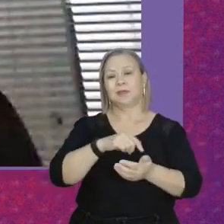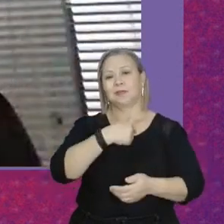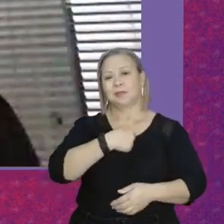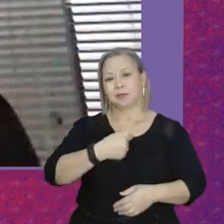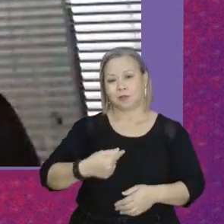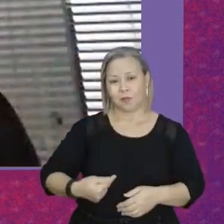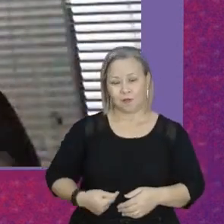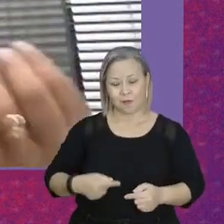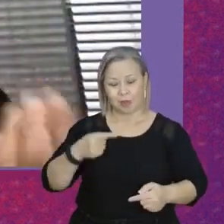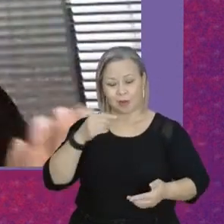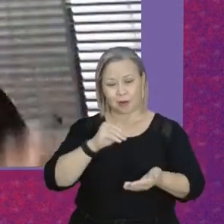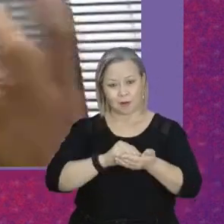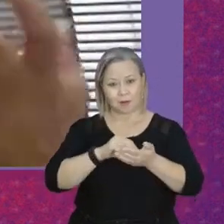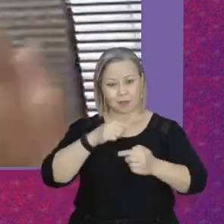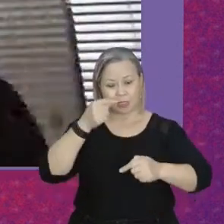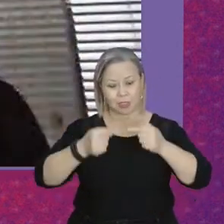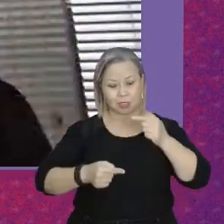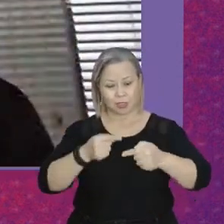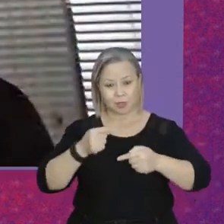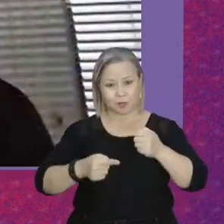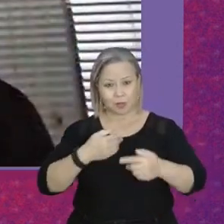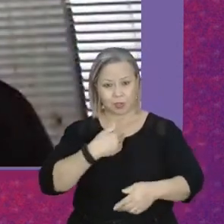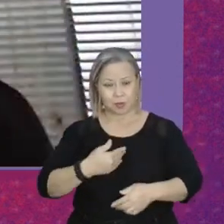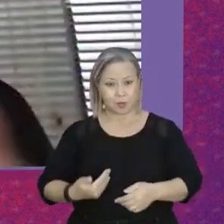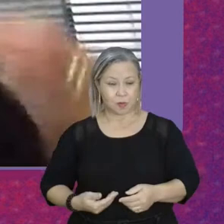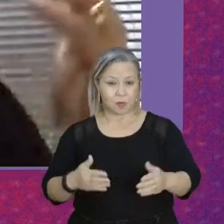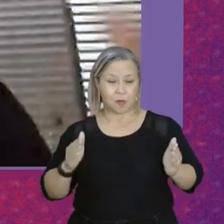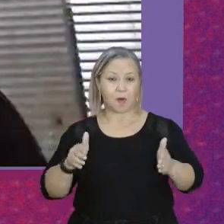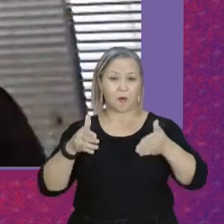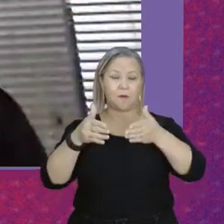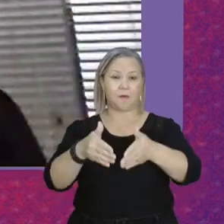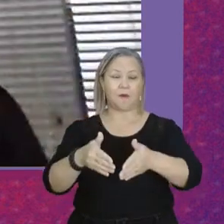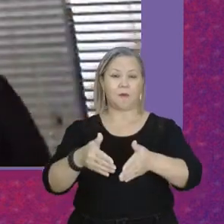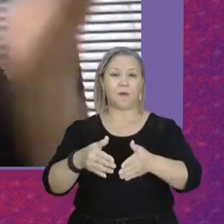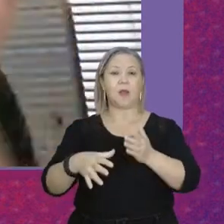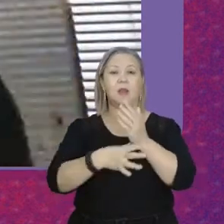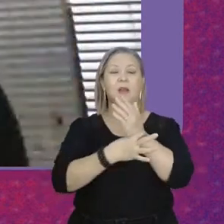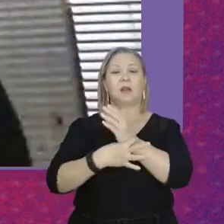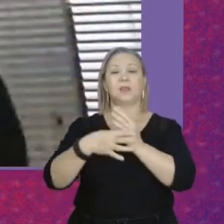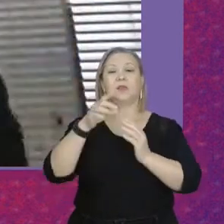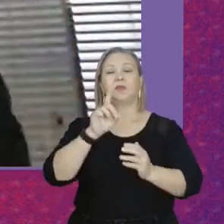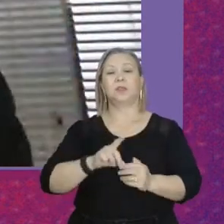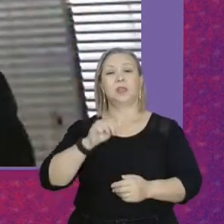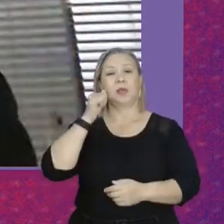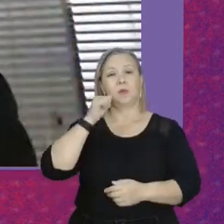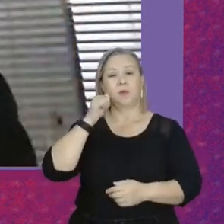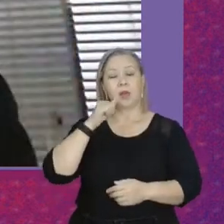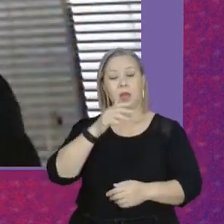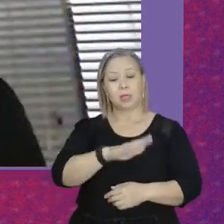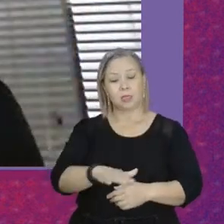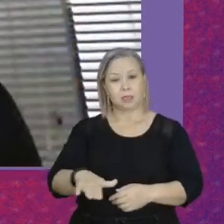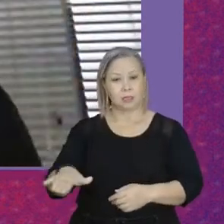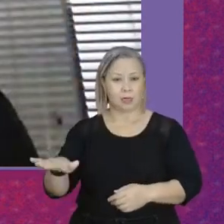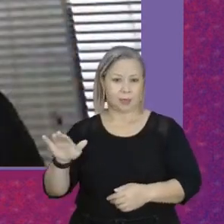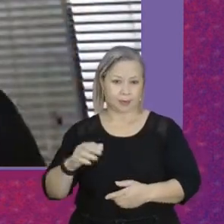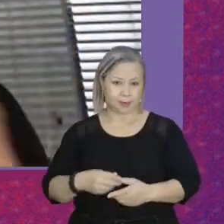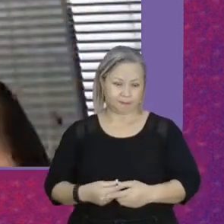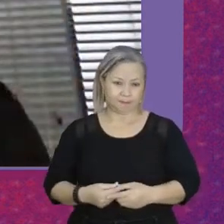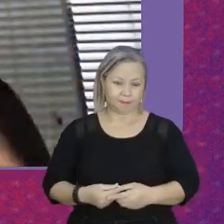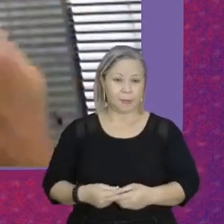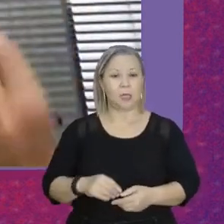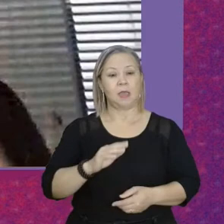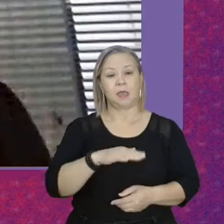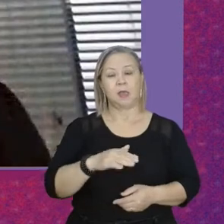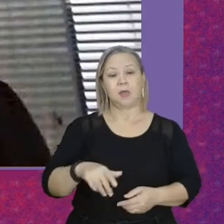de políticas públicas voltadas para a garantia dos direitos da mulher e das crianças, né? A criança é